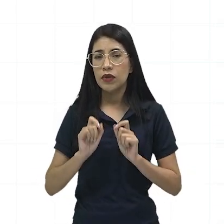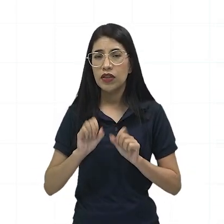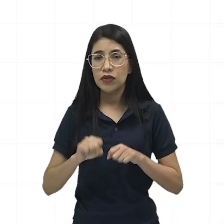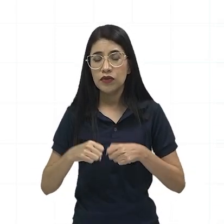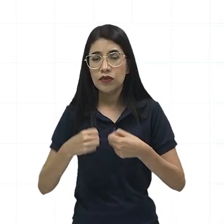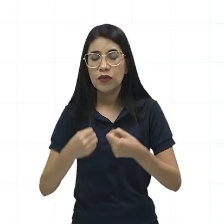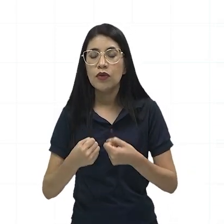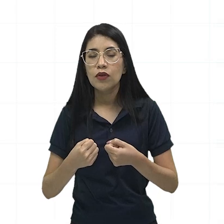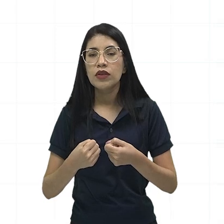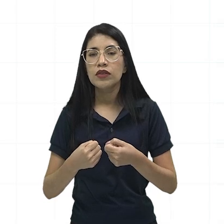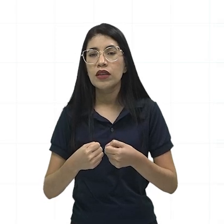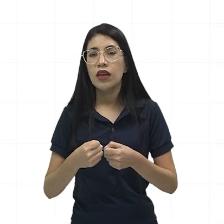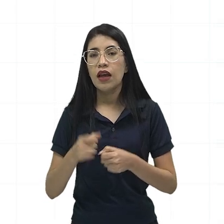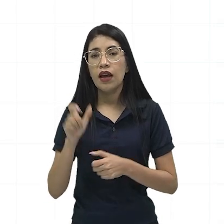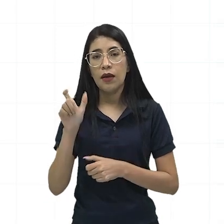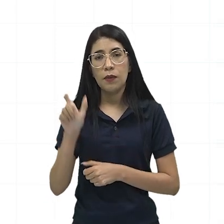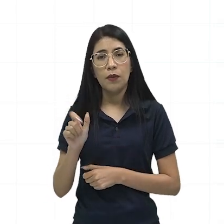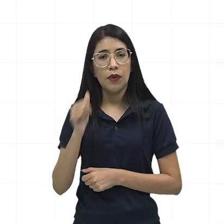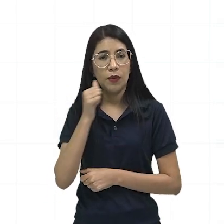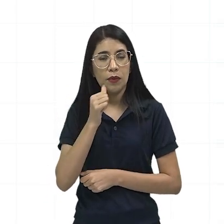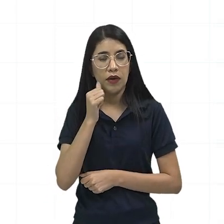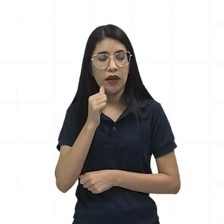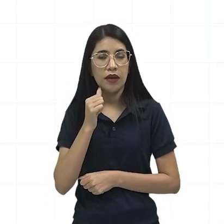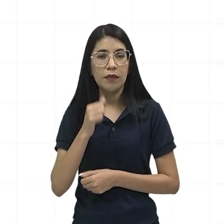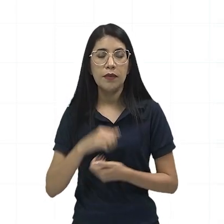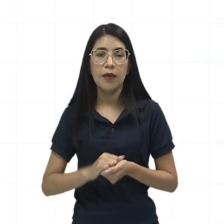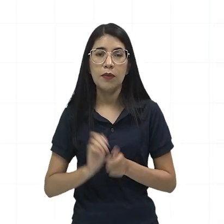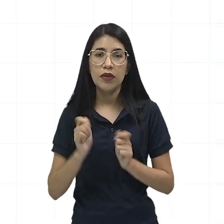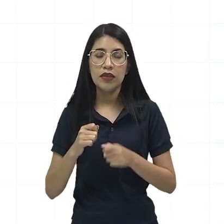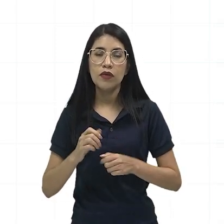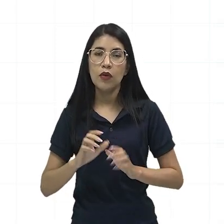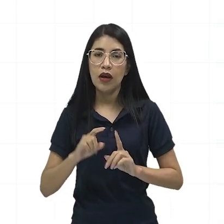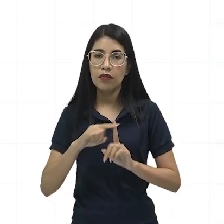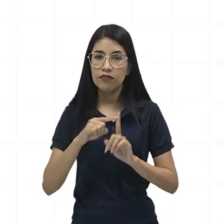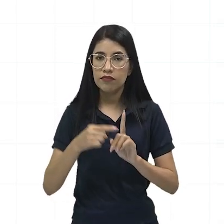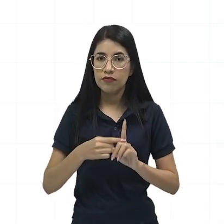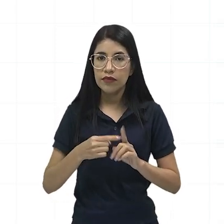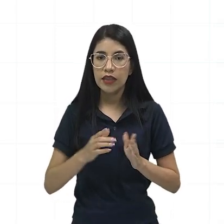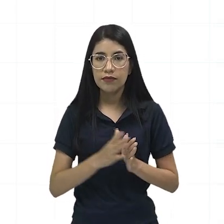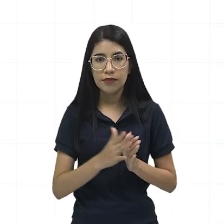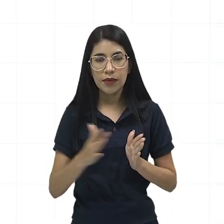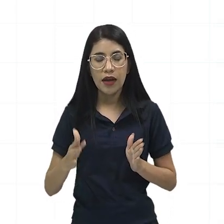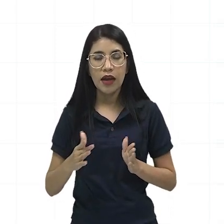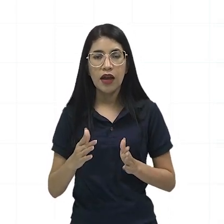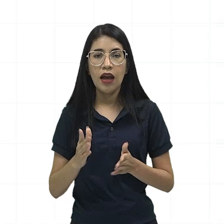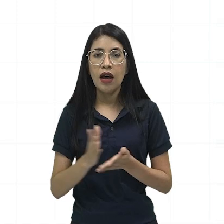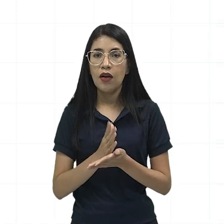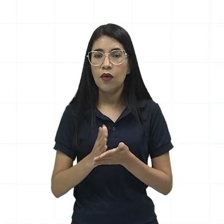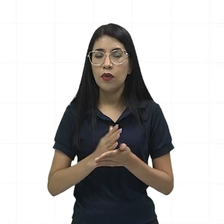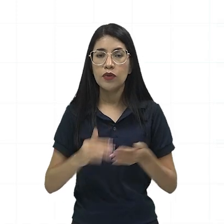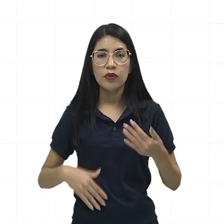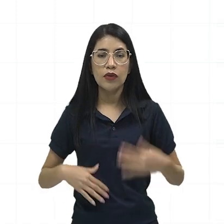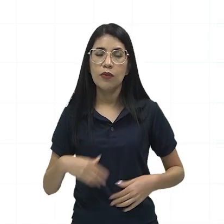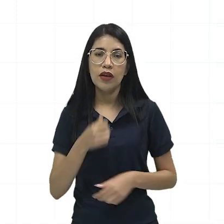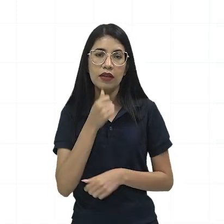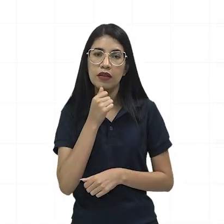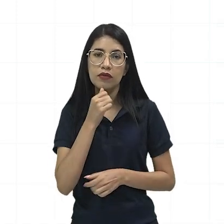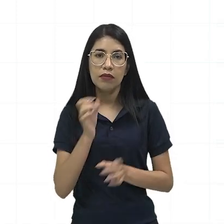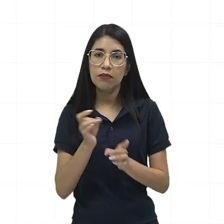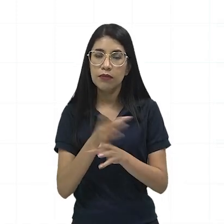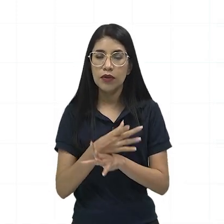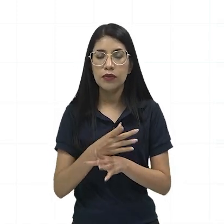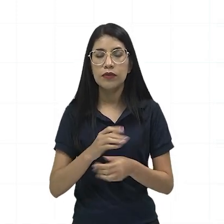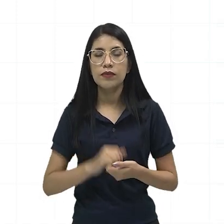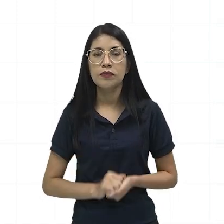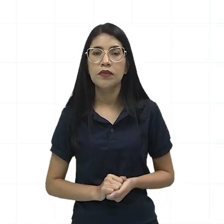mulher, formar esse indivíduo. E às vezes o corpo dela não está preparado para isso. Né? O indivíduo ele pode nascer